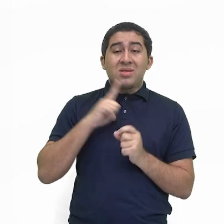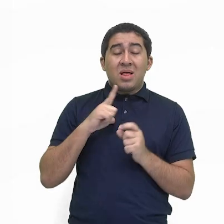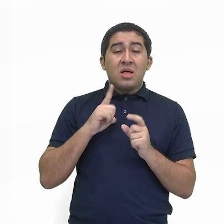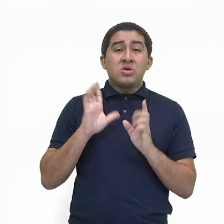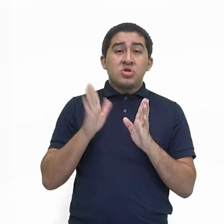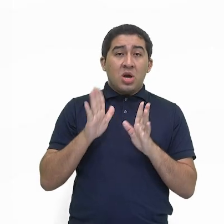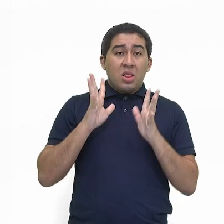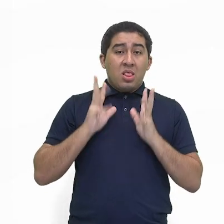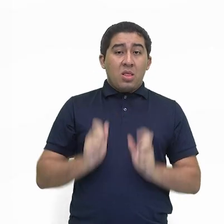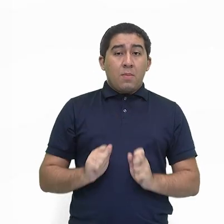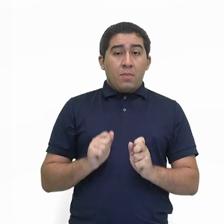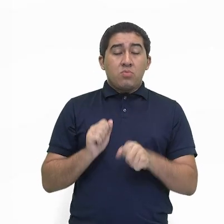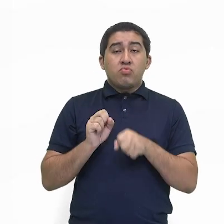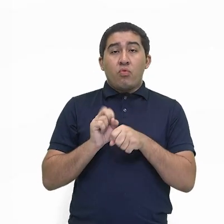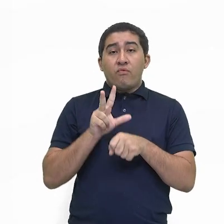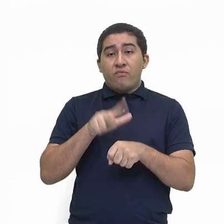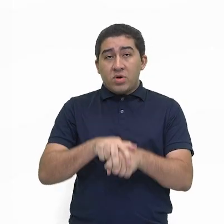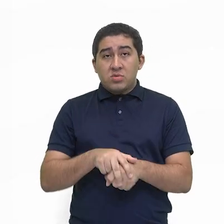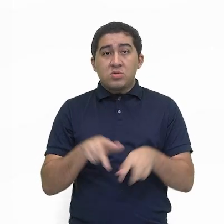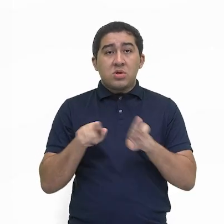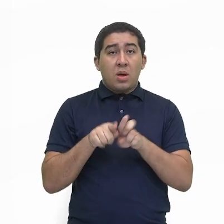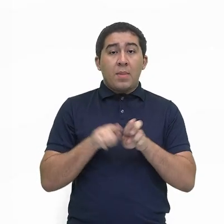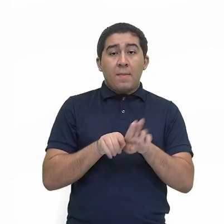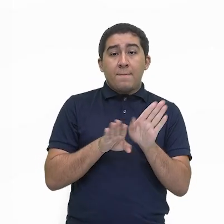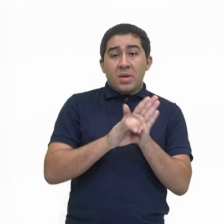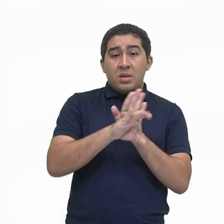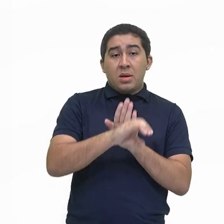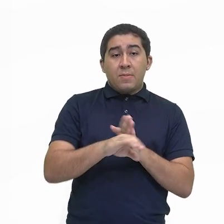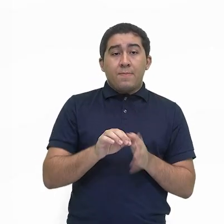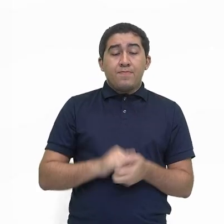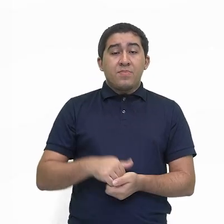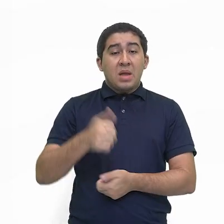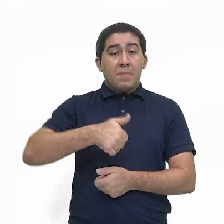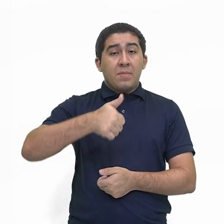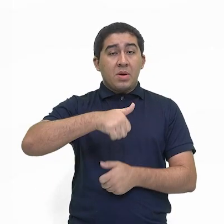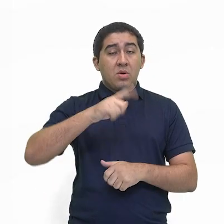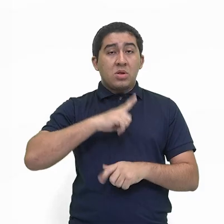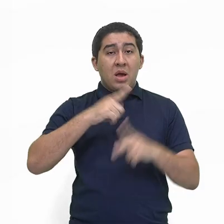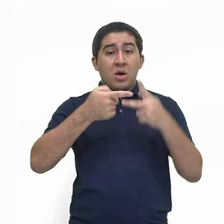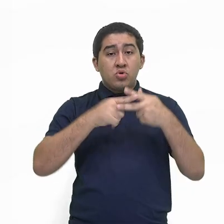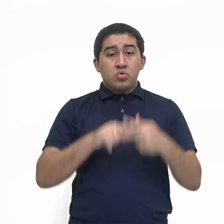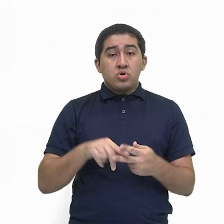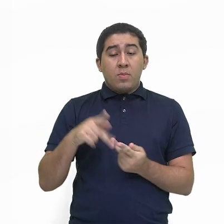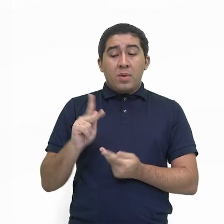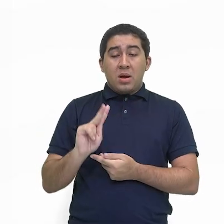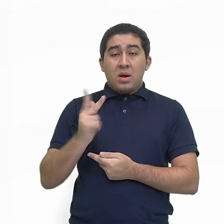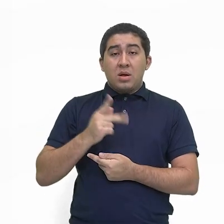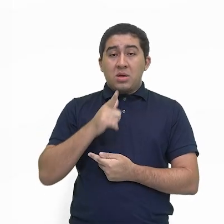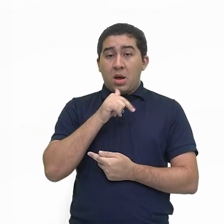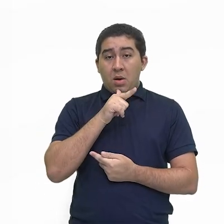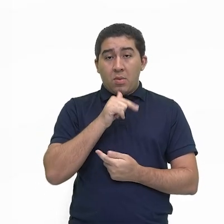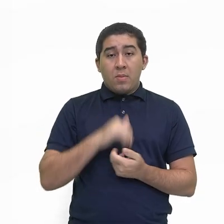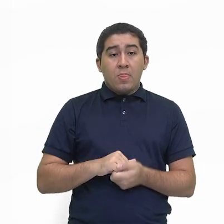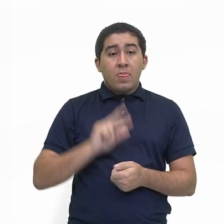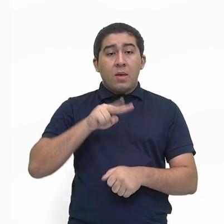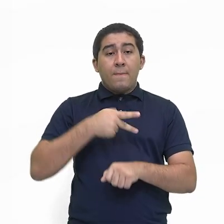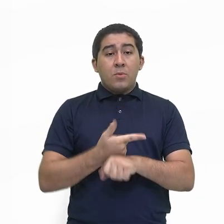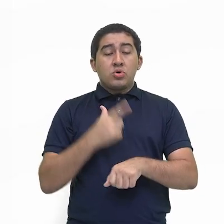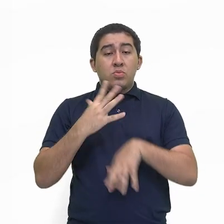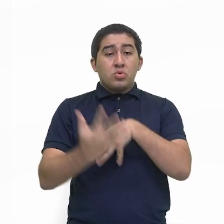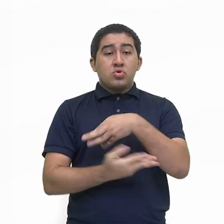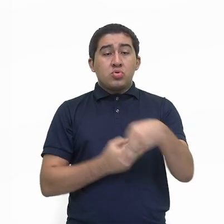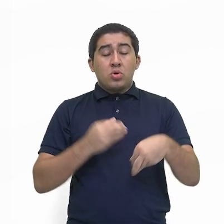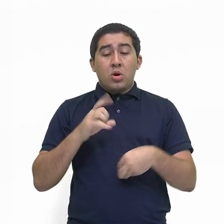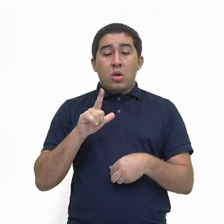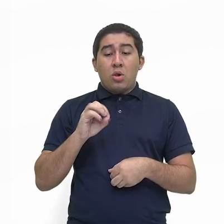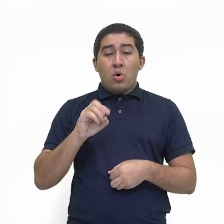de vírus e bactérias. Primeiro, corrige-se o pH da água. Depois, adiciona-se cloro